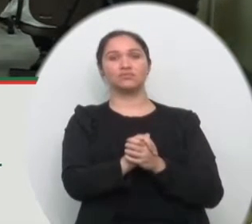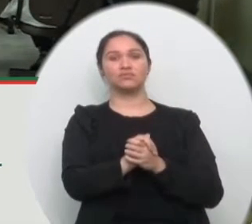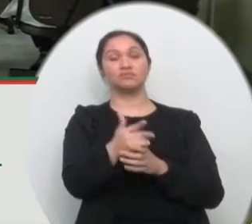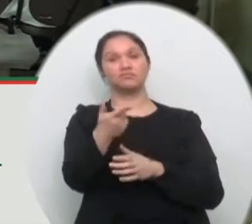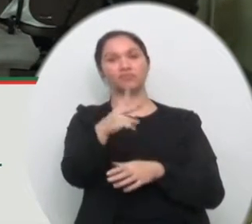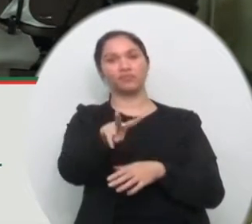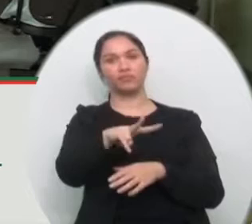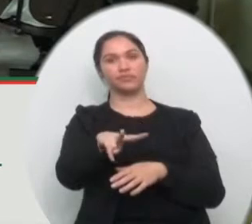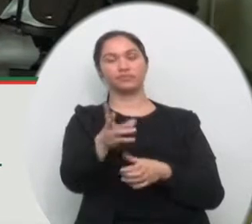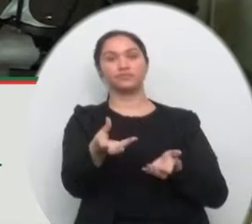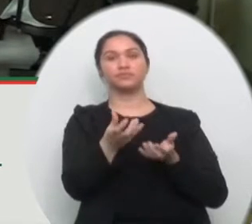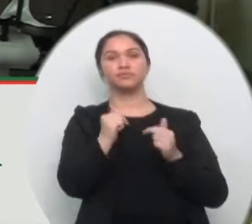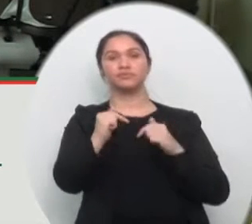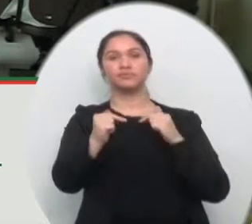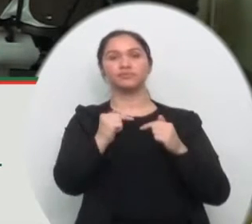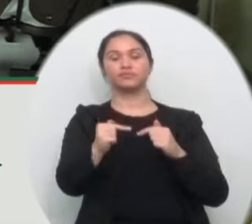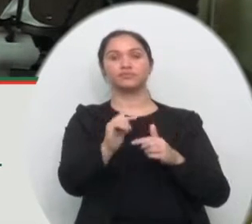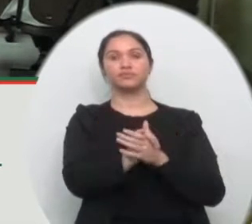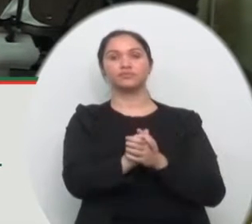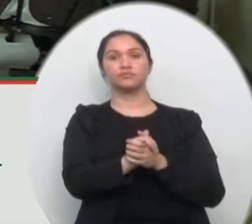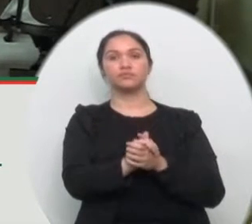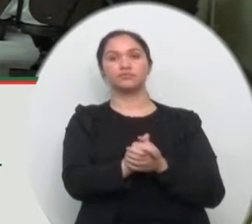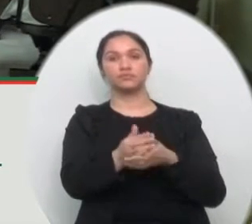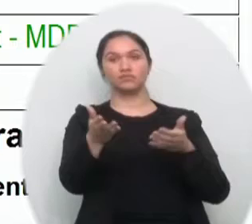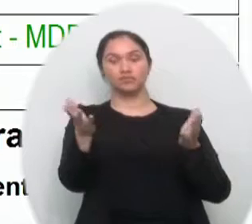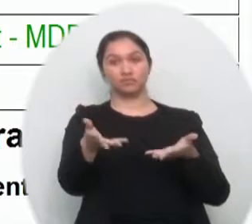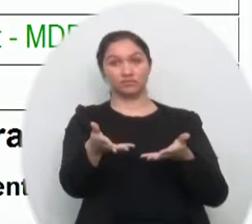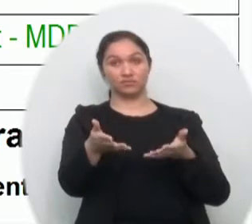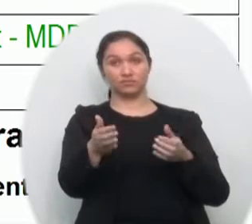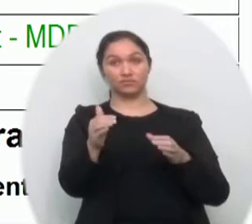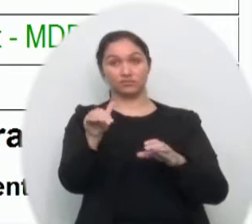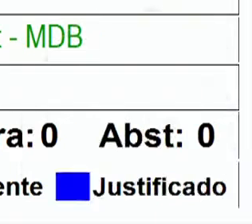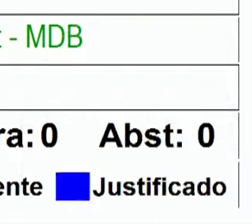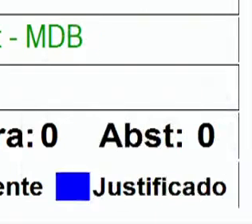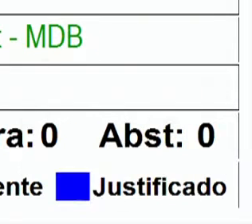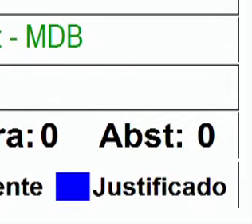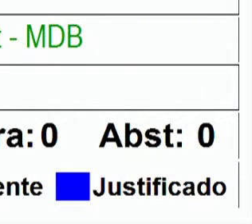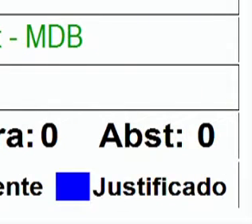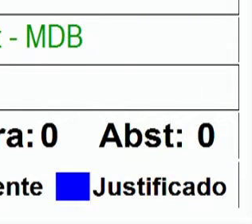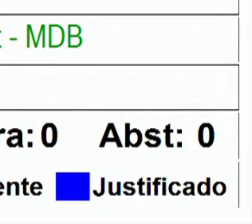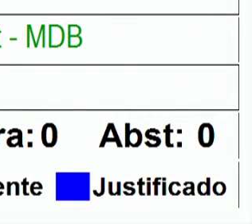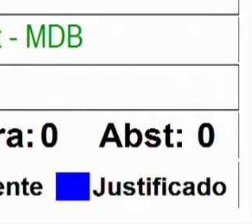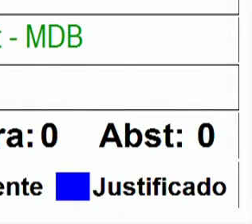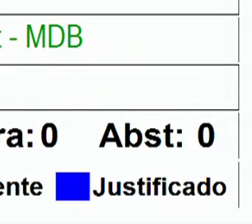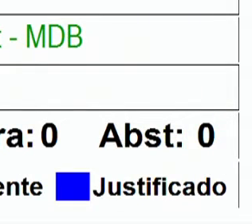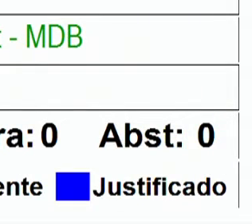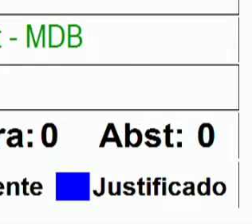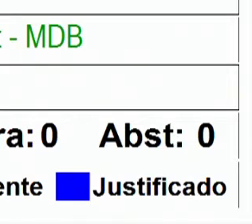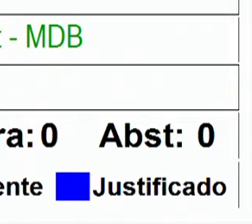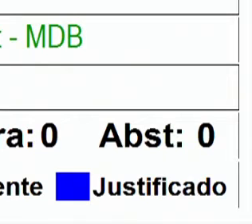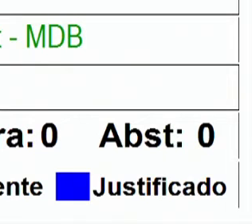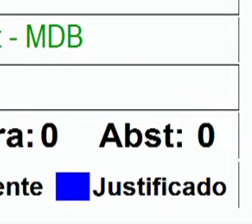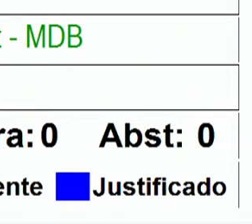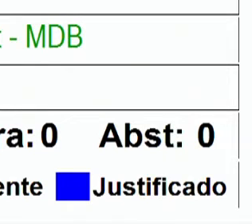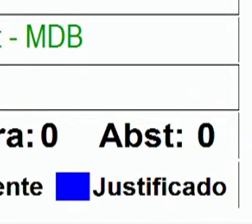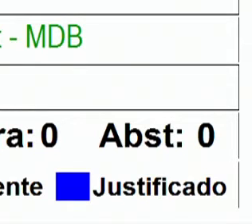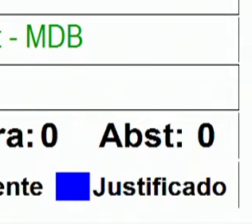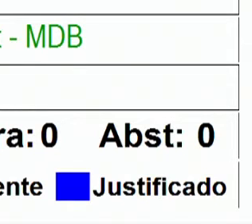Não havendo mais alguém que queira discutir, então está em votação. Votação